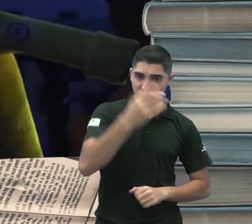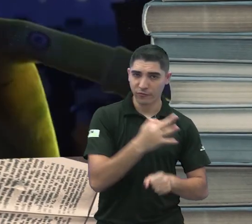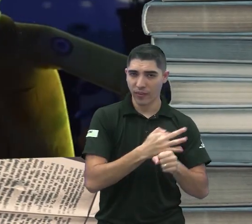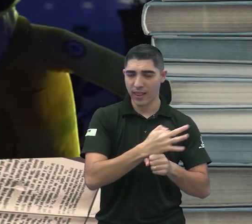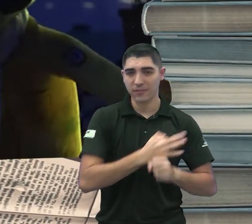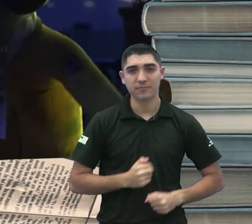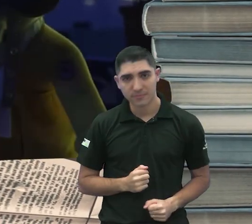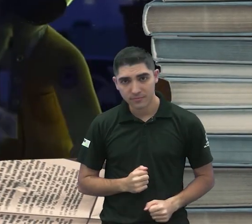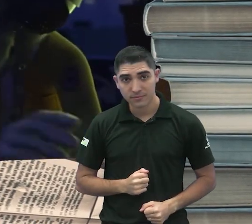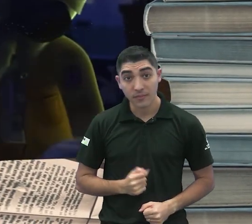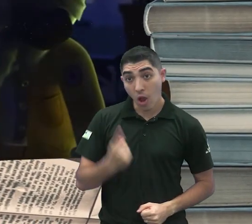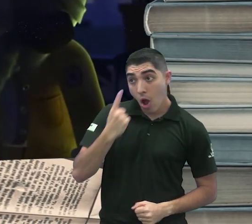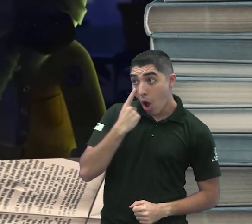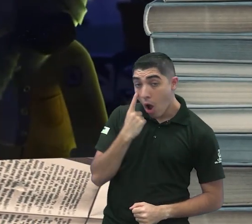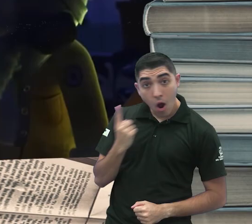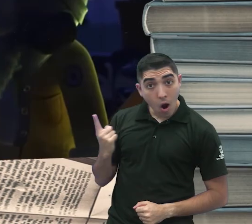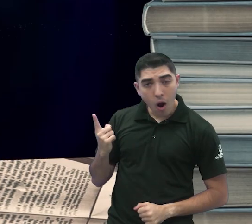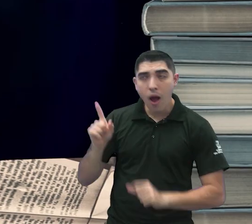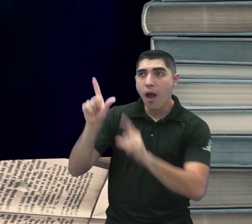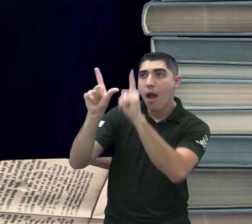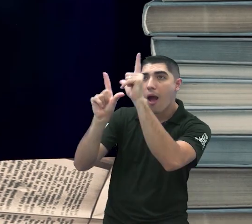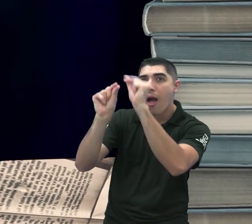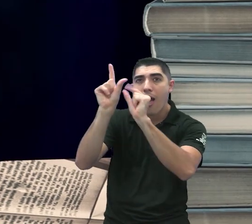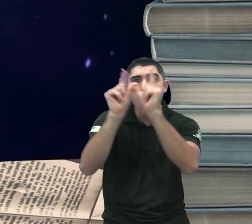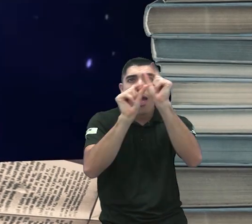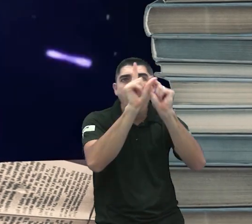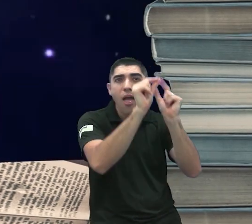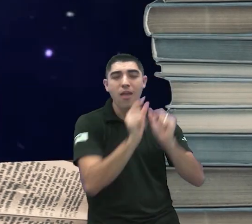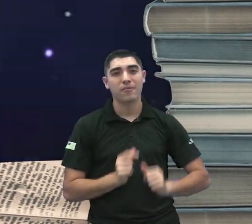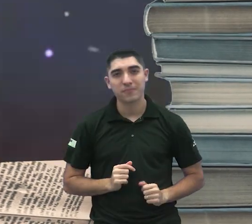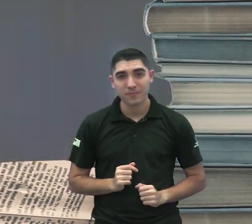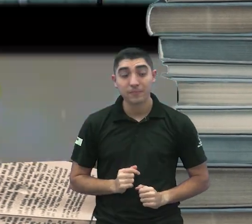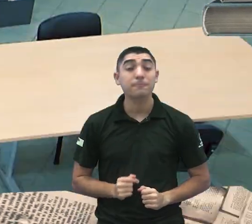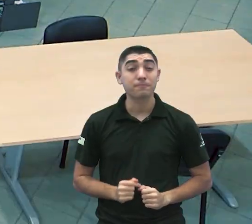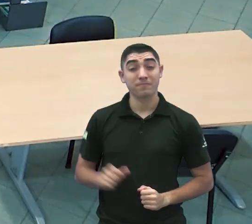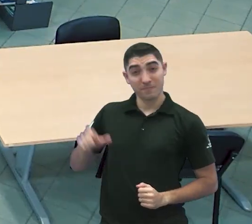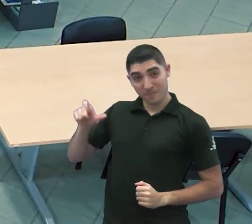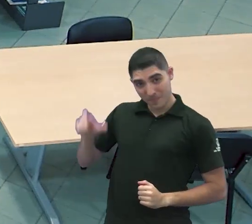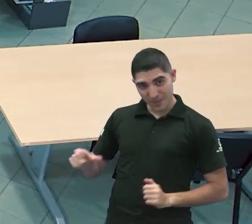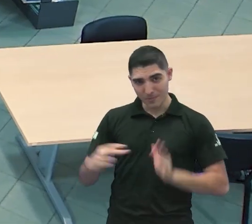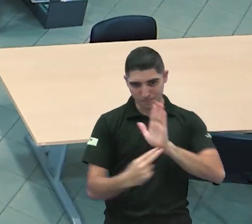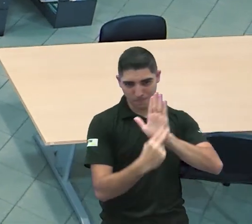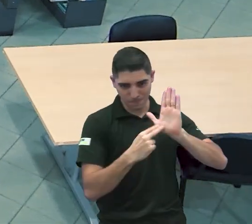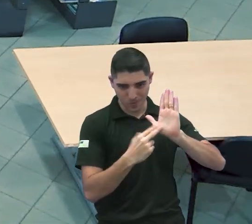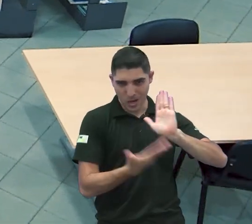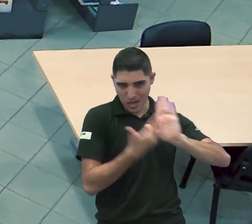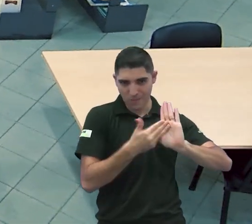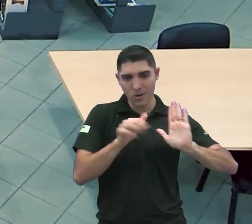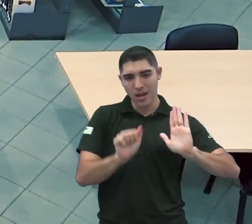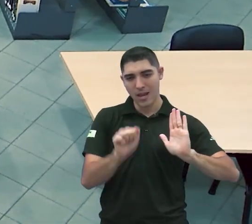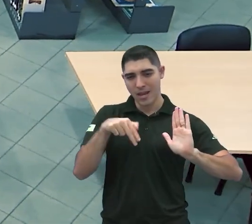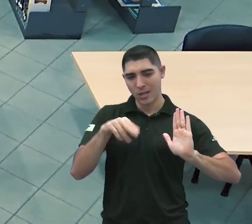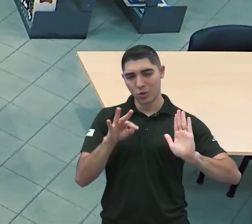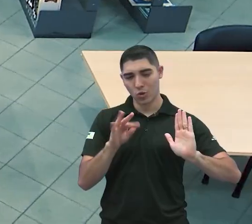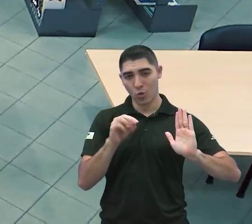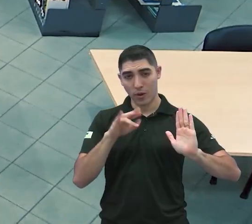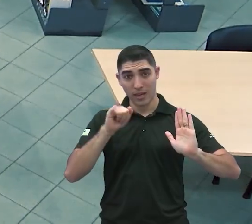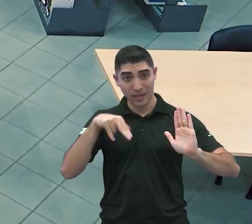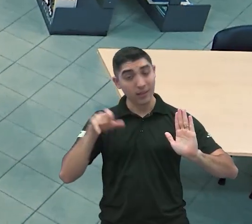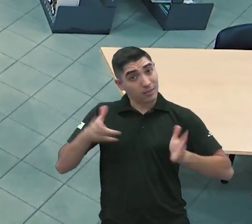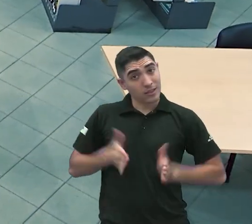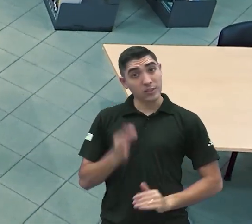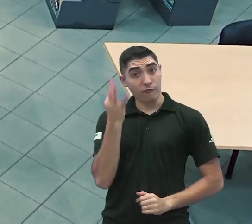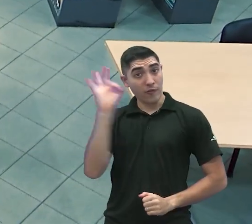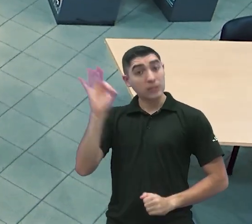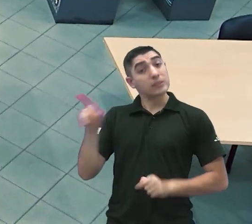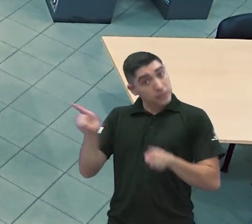verão. Olha isso. As estrelas estão lá fora. O autor, Antoine de Saint-Exupéry, era